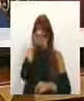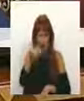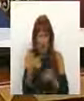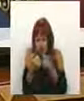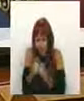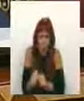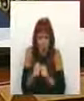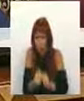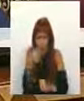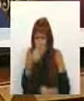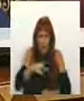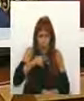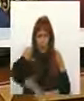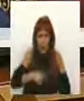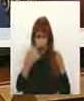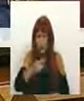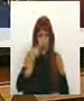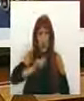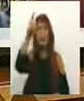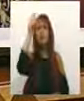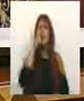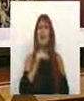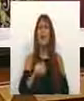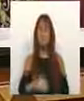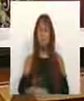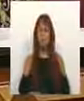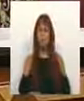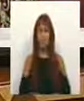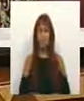está a esconder dos portugueses e dos açorianos? Muito obrigado. Sou deputado António